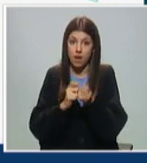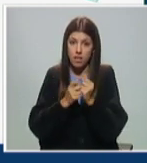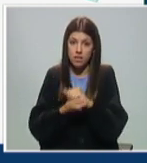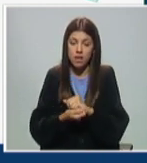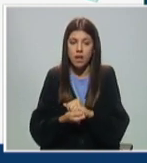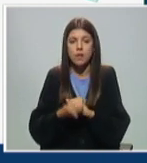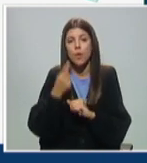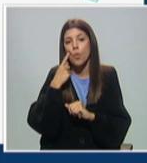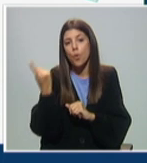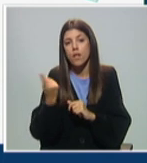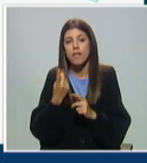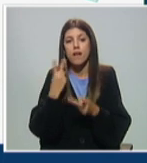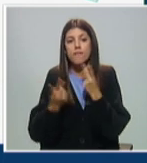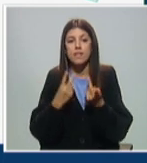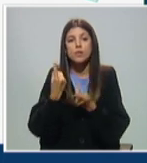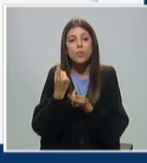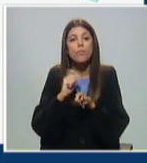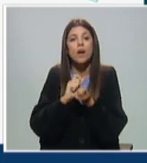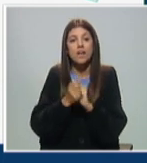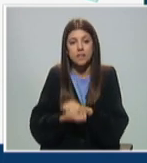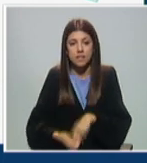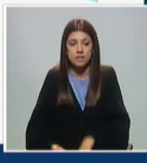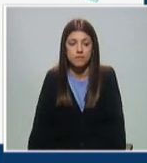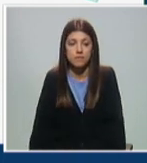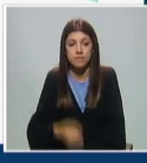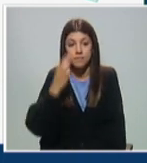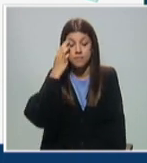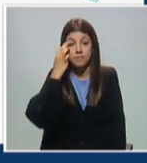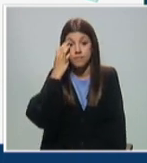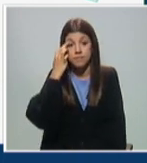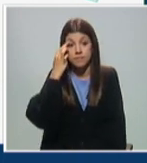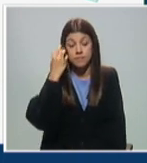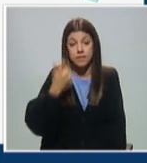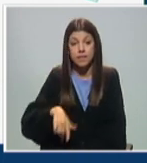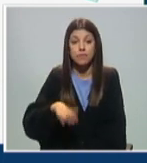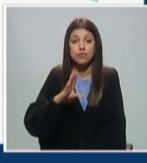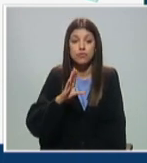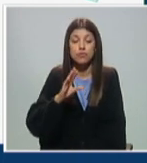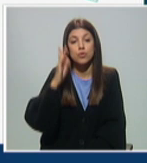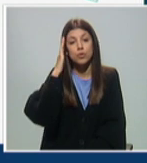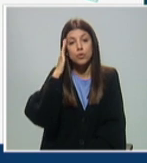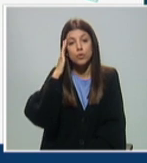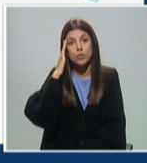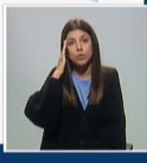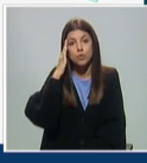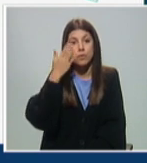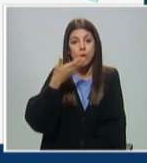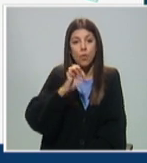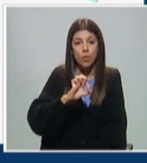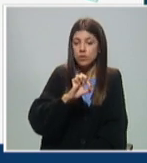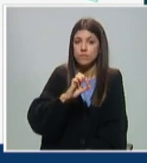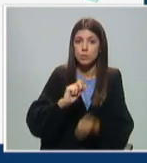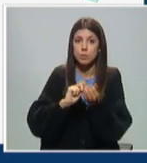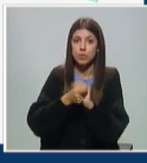eu vou alterar aqui uma em muitos valores. Temos aqui uma nota 8, vamos pôr 17. E